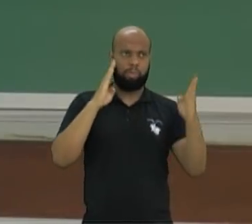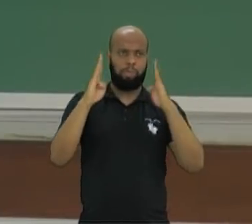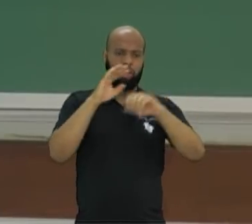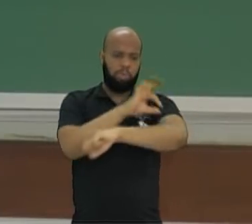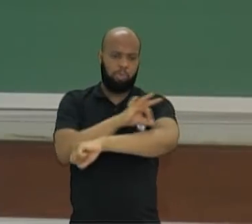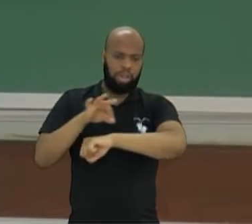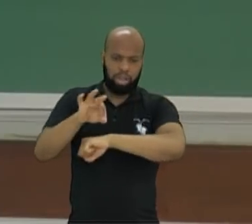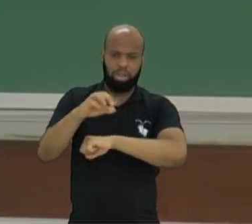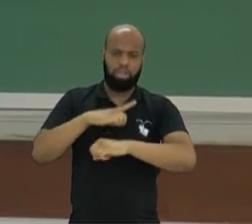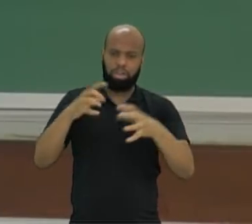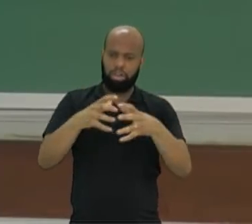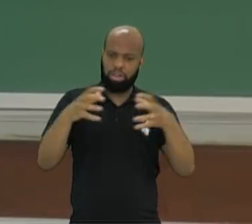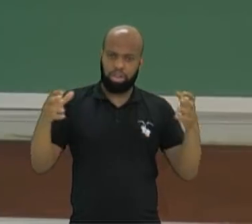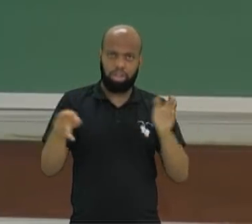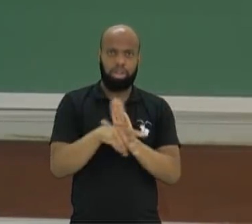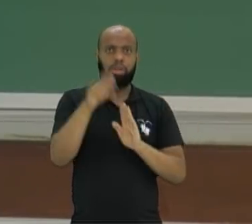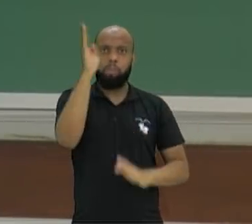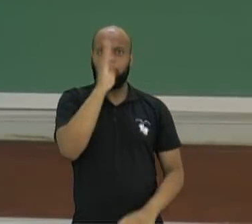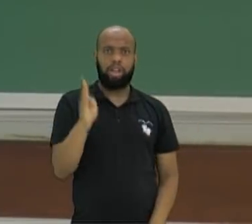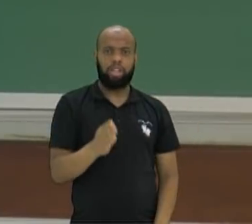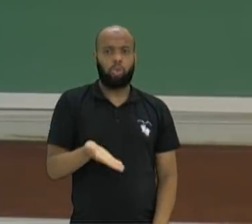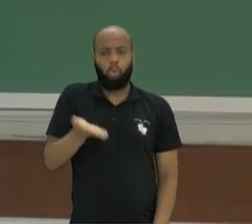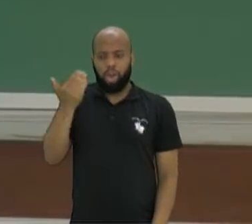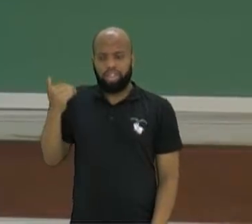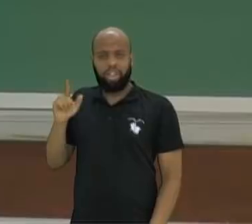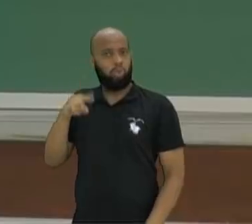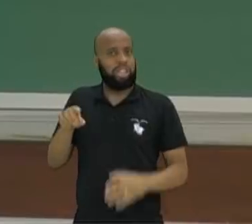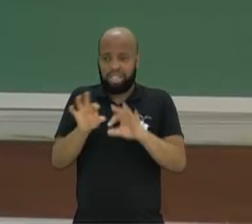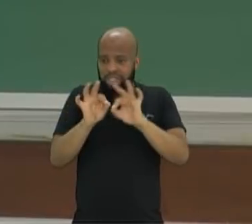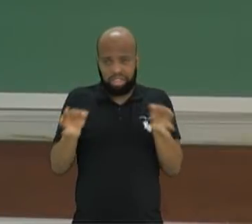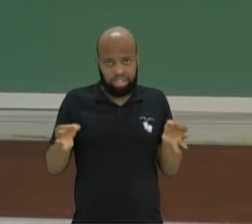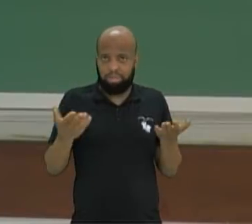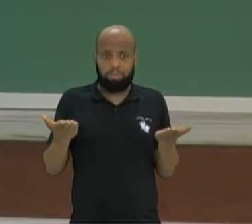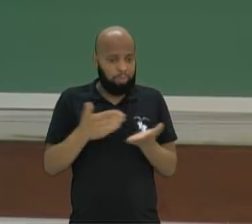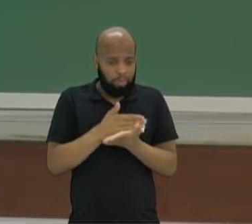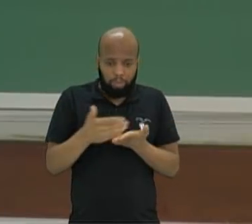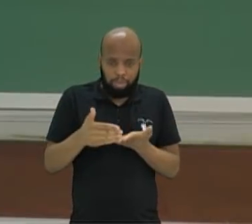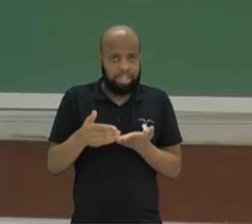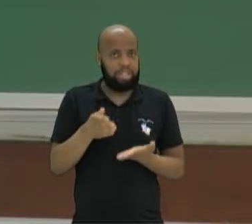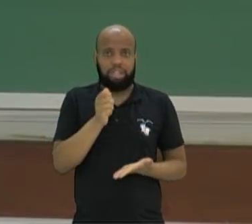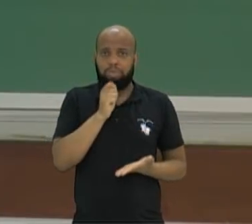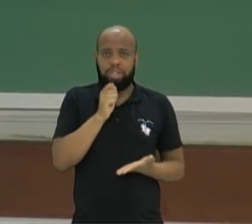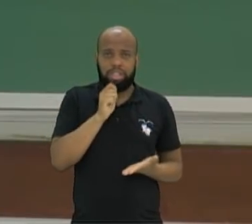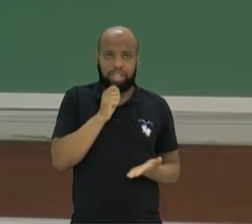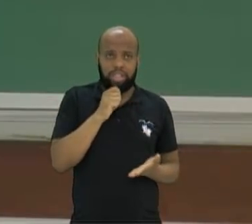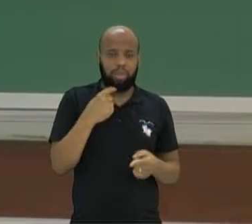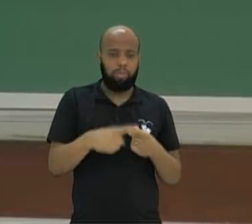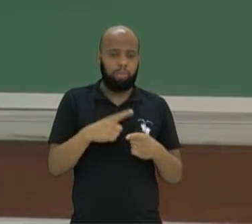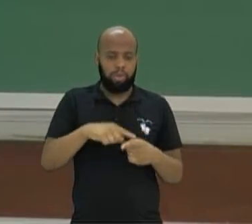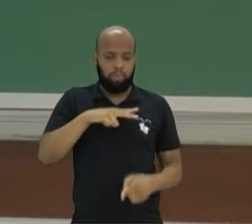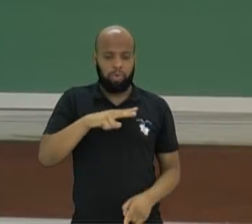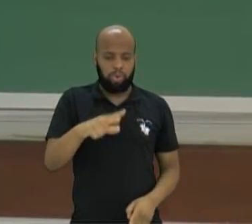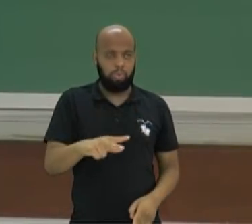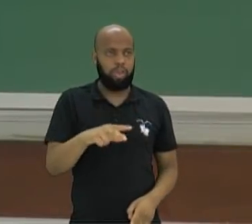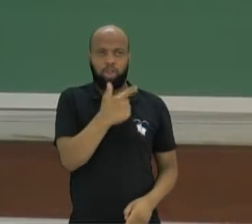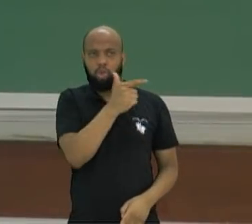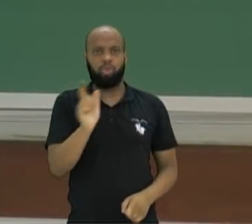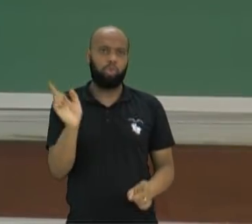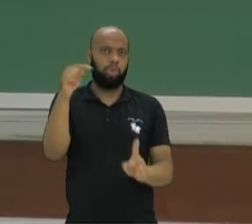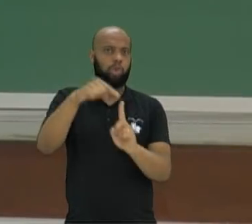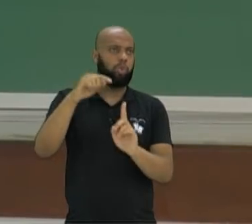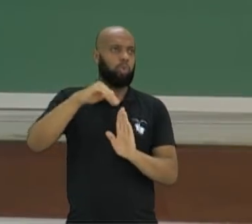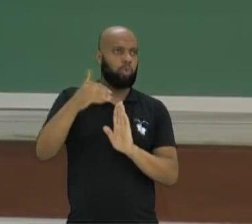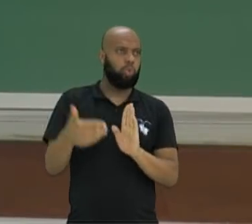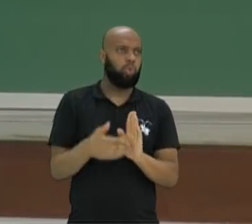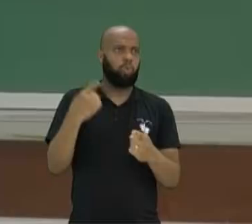arquitetura muito grande para um Brasil assim muito simples, muito colonial, né? Os portugueses não estavam com essa intenção toda,